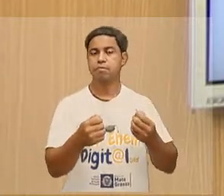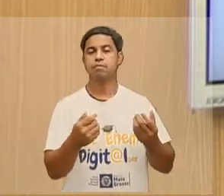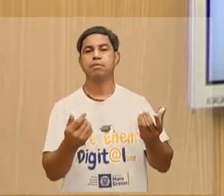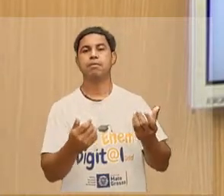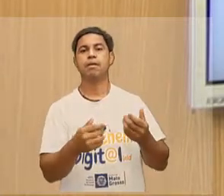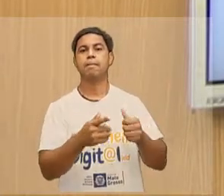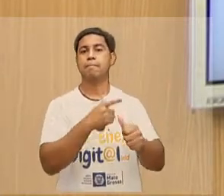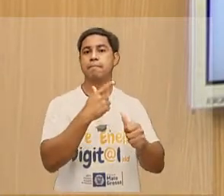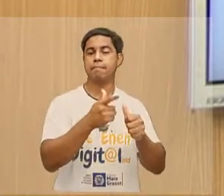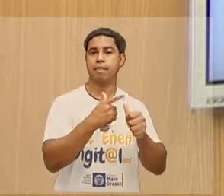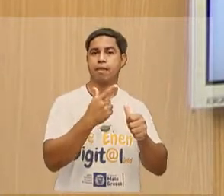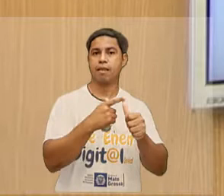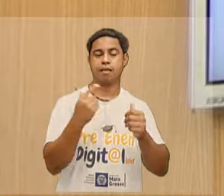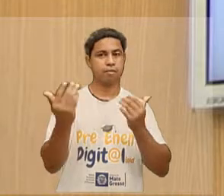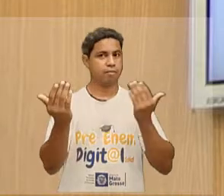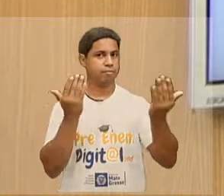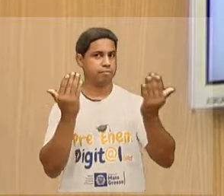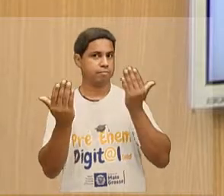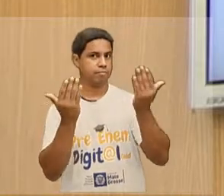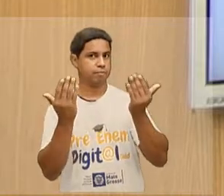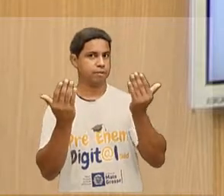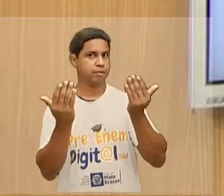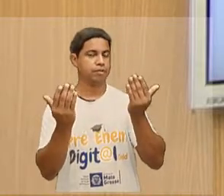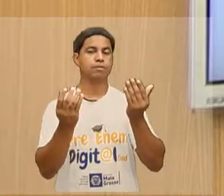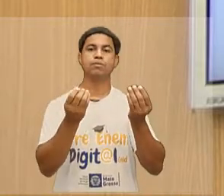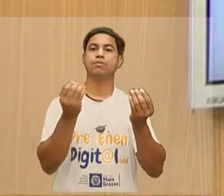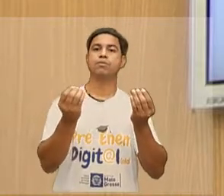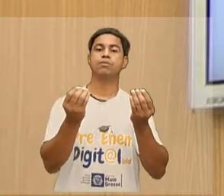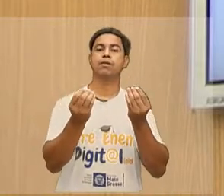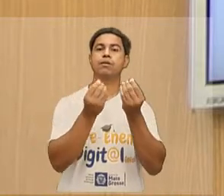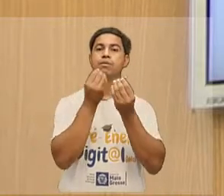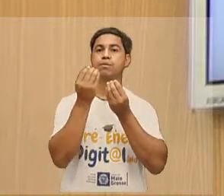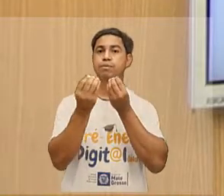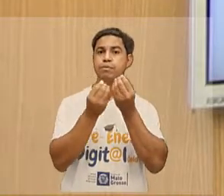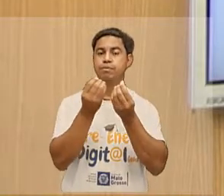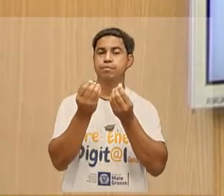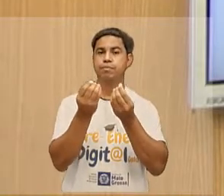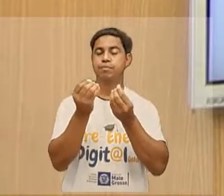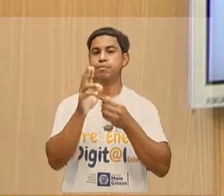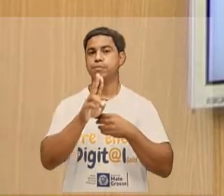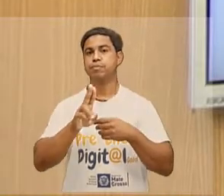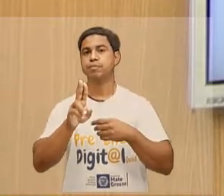você fazer um paralelo, fazer um contraste